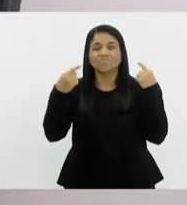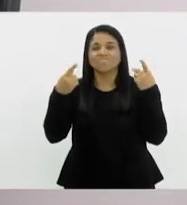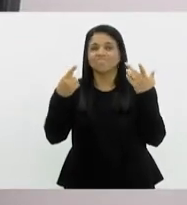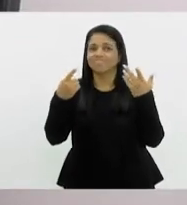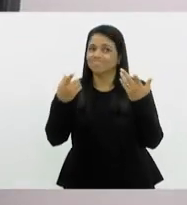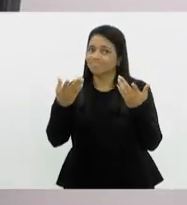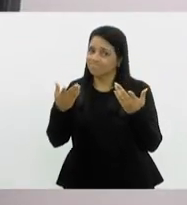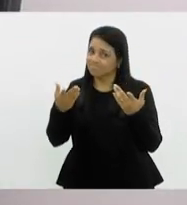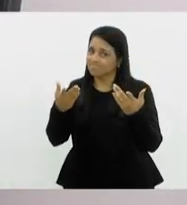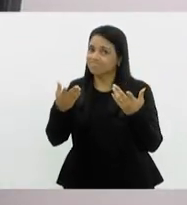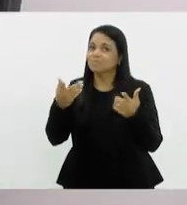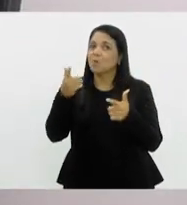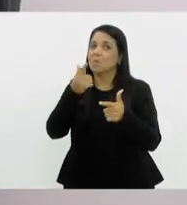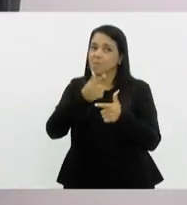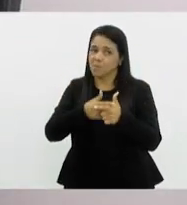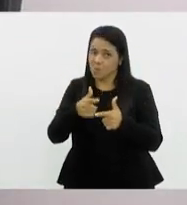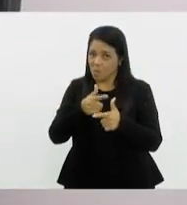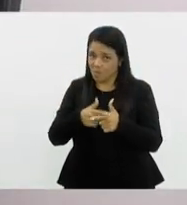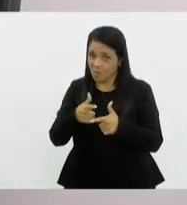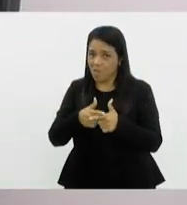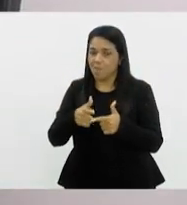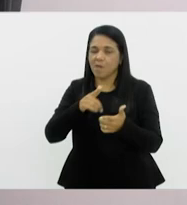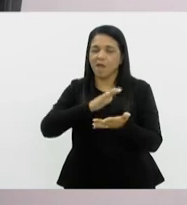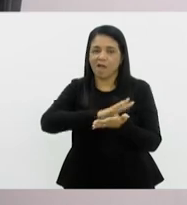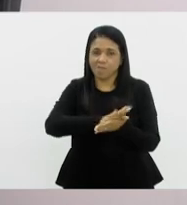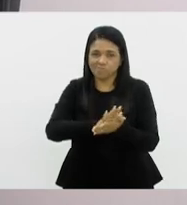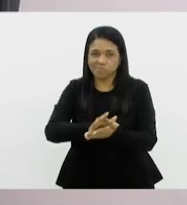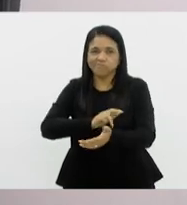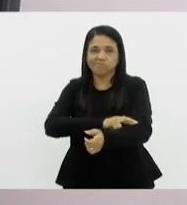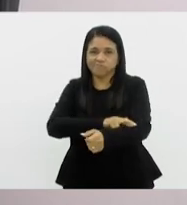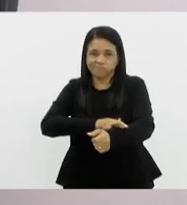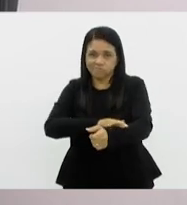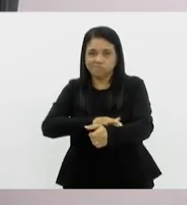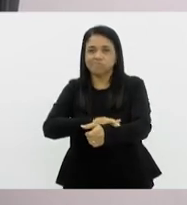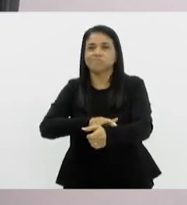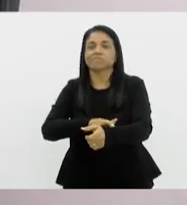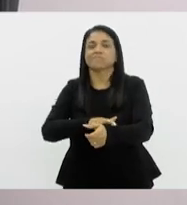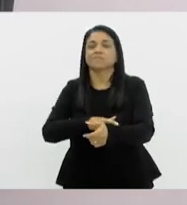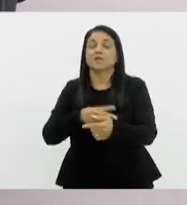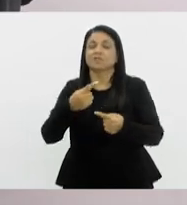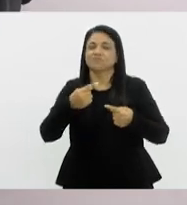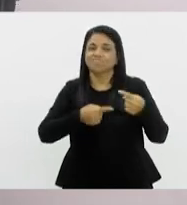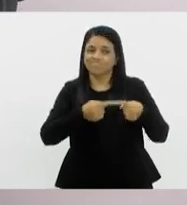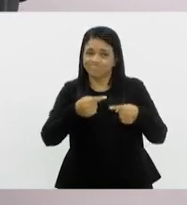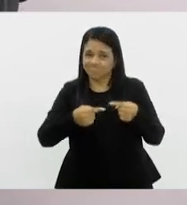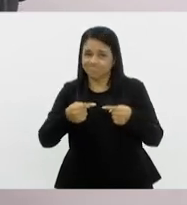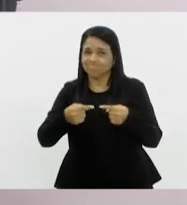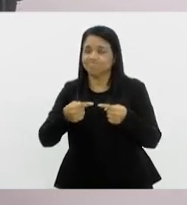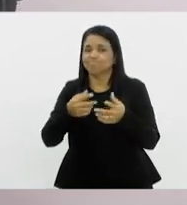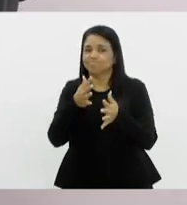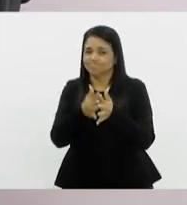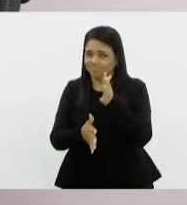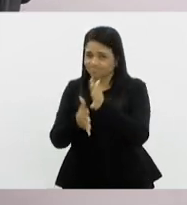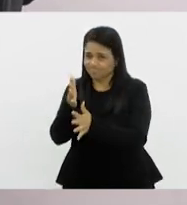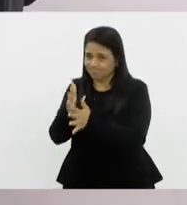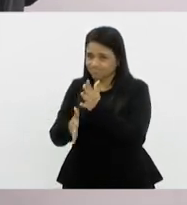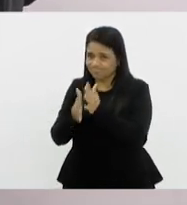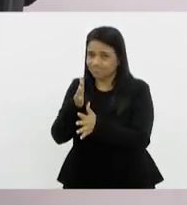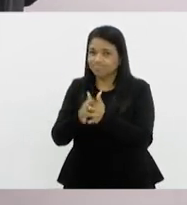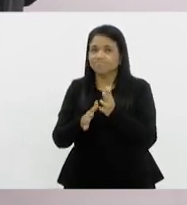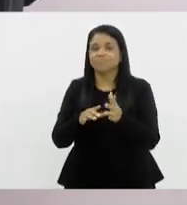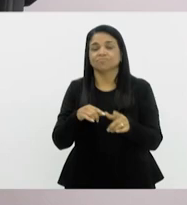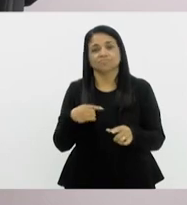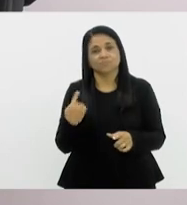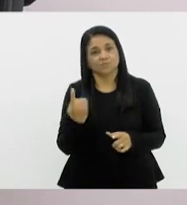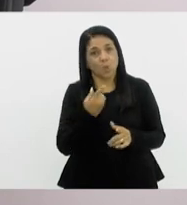para uma série de outros problemas que envolvem racismo, que envolvem preconceito e uma discussão muito maior gerada por tem nós razão. Numa lei,